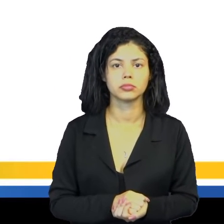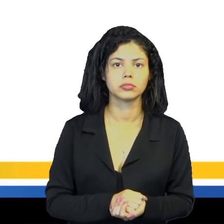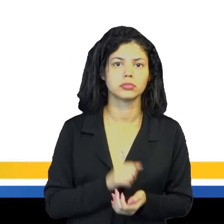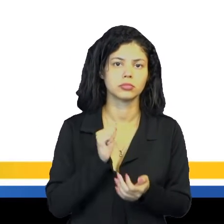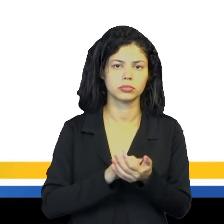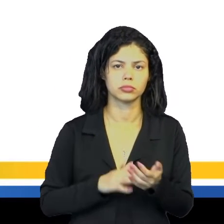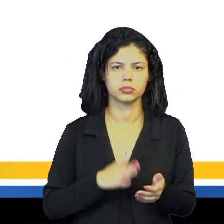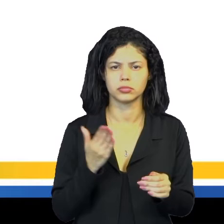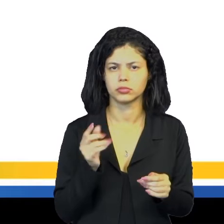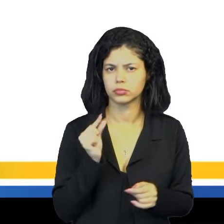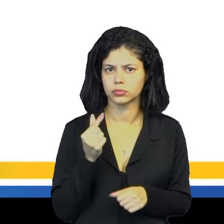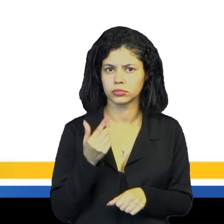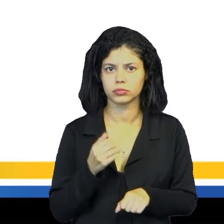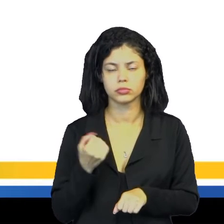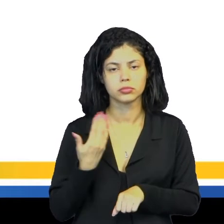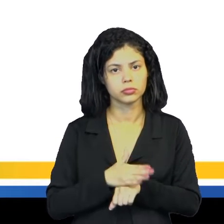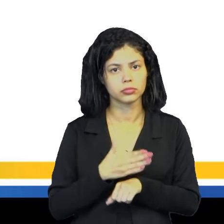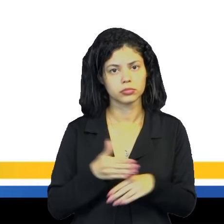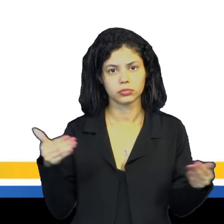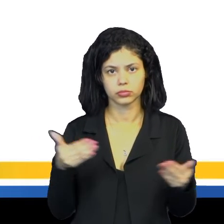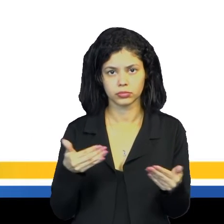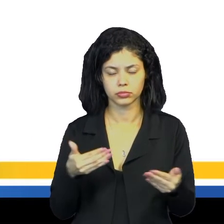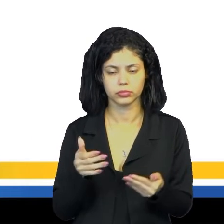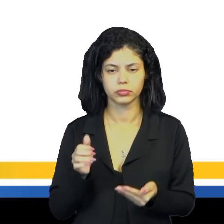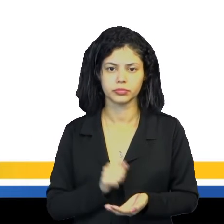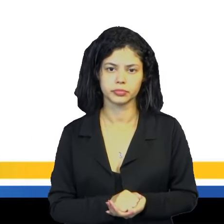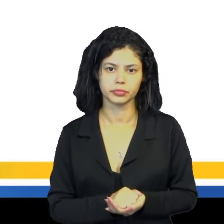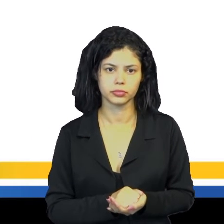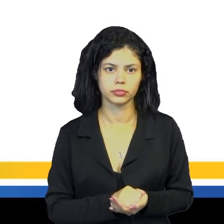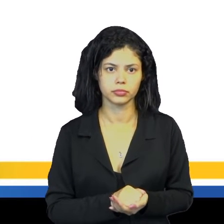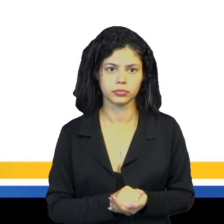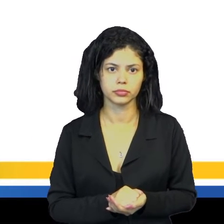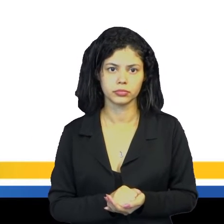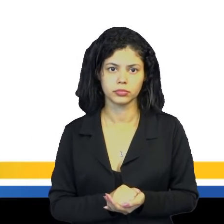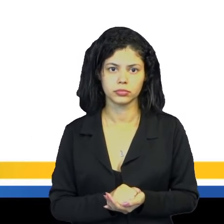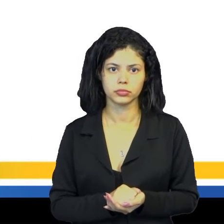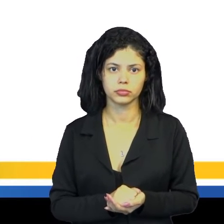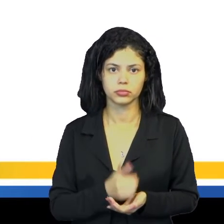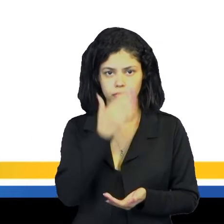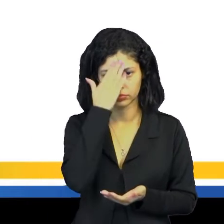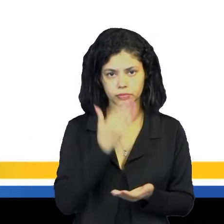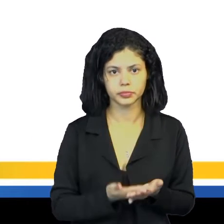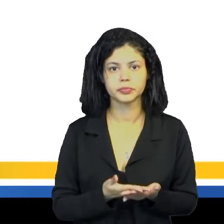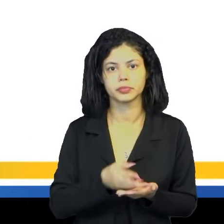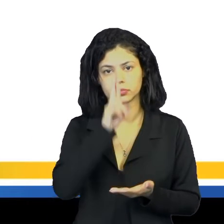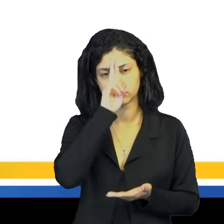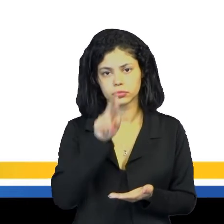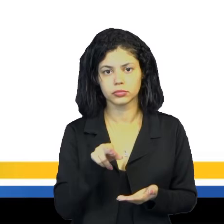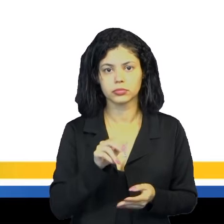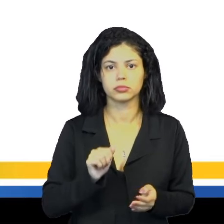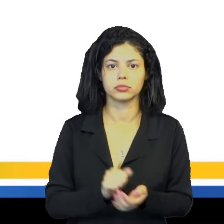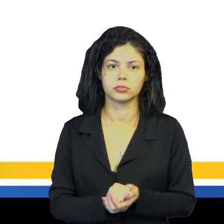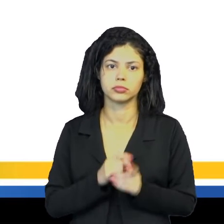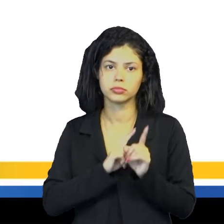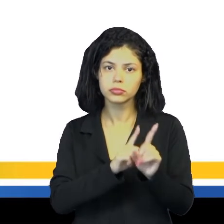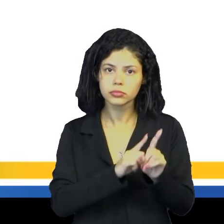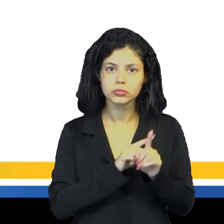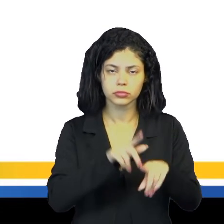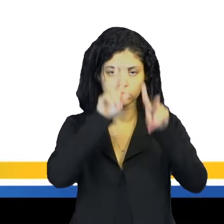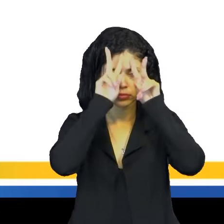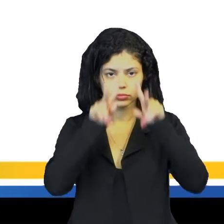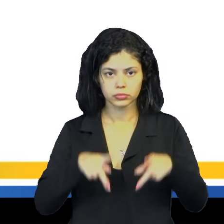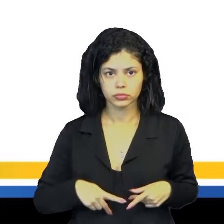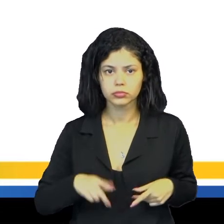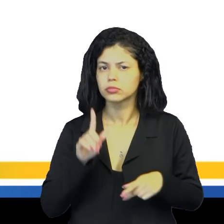Vamos exercitar um pouco do que nós aprendemos na aula de hoje. Os iluministas acreditavam que a razão conduziria os